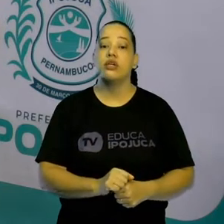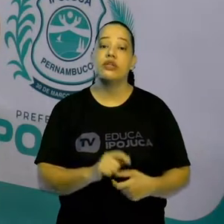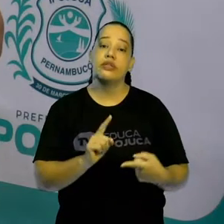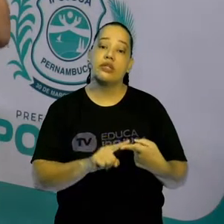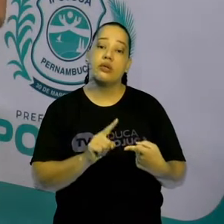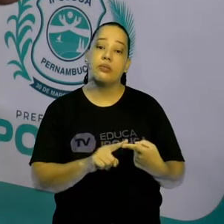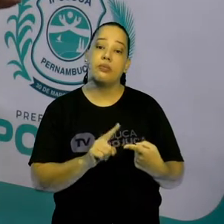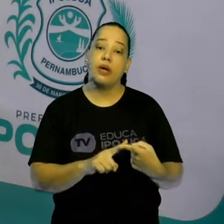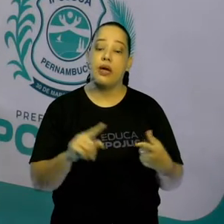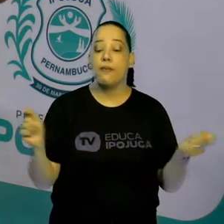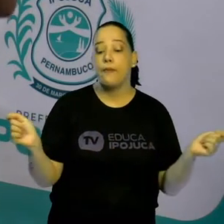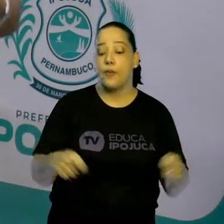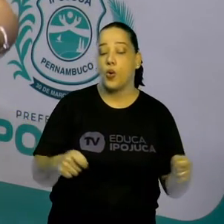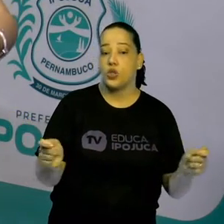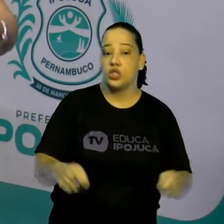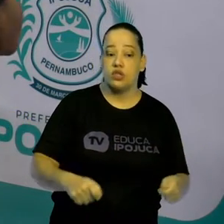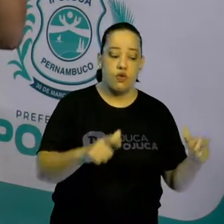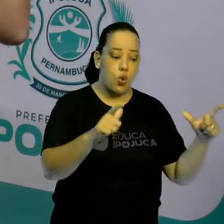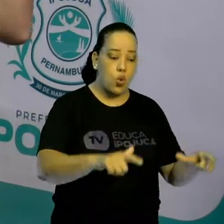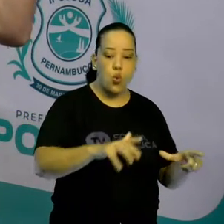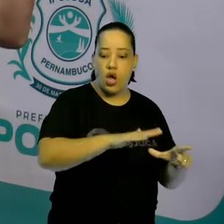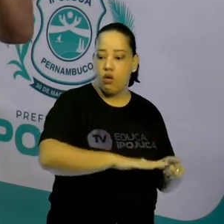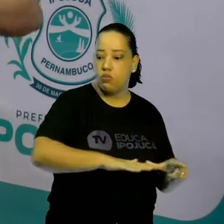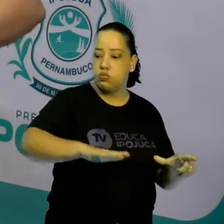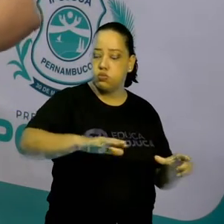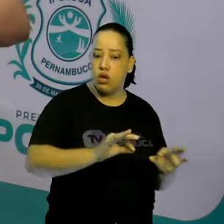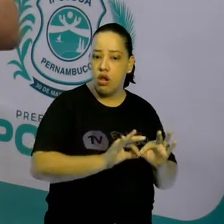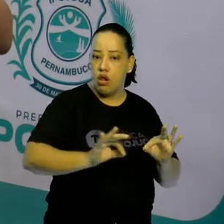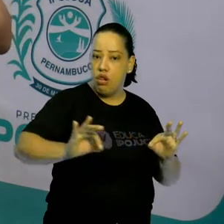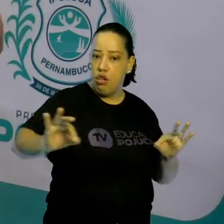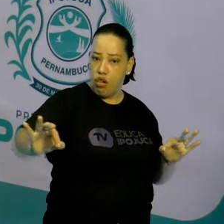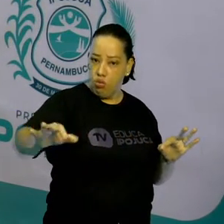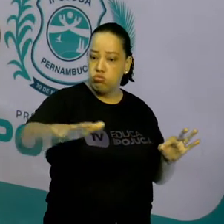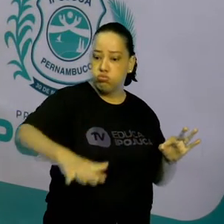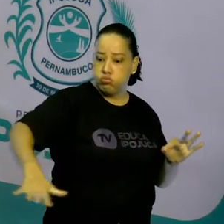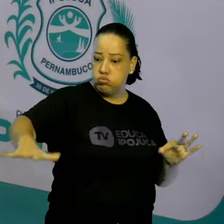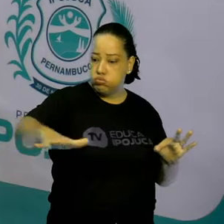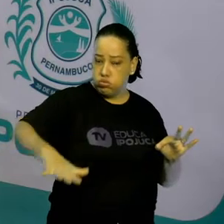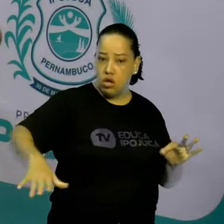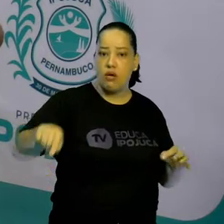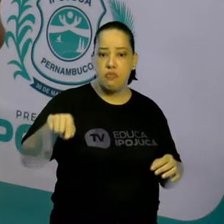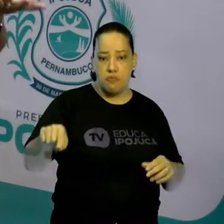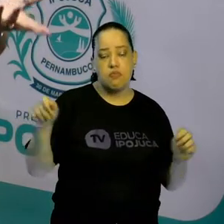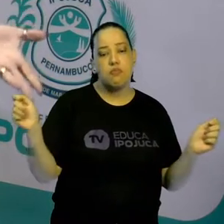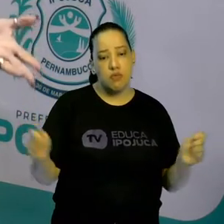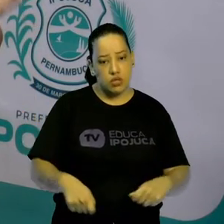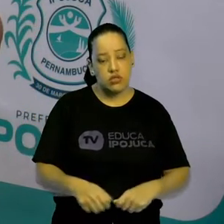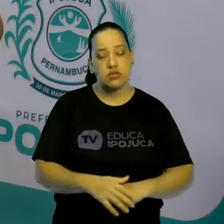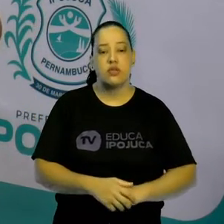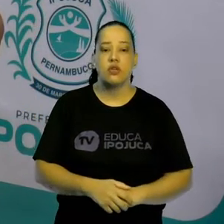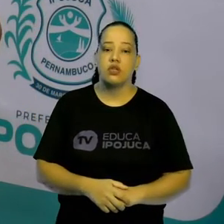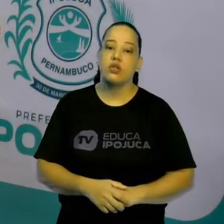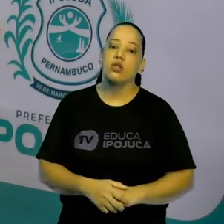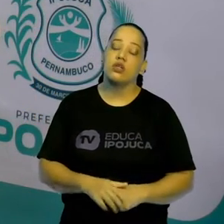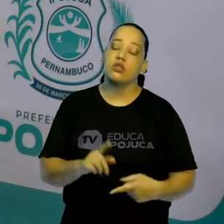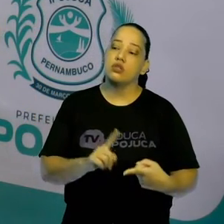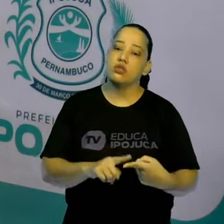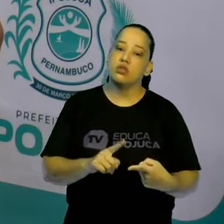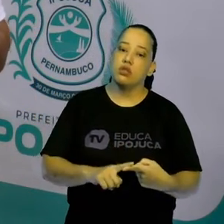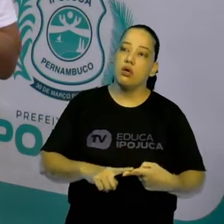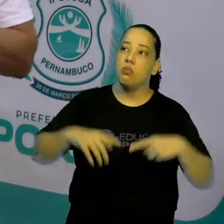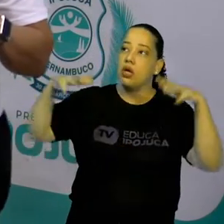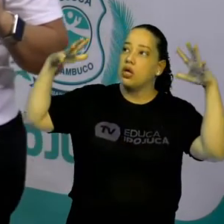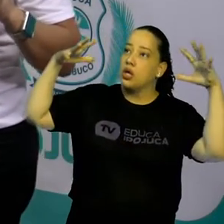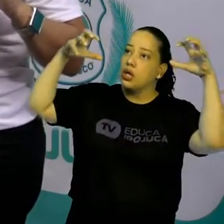ela pode ser construída em locais afastados, ela tem uma produção flexível e ela não depende do clima para